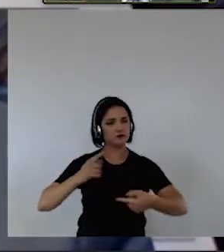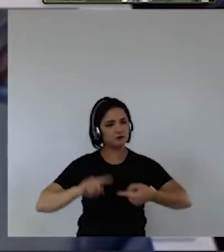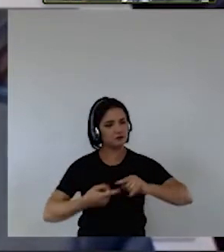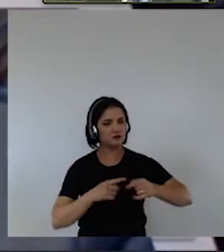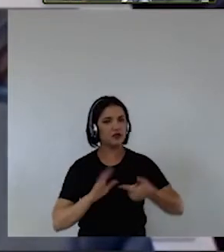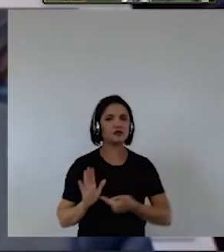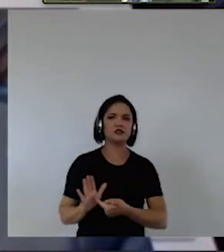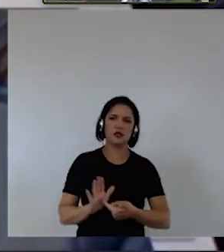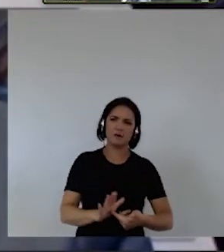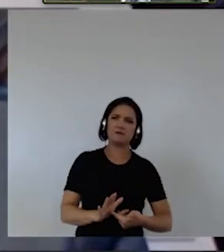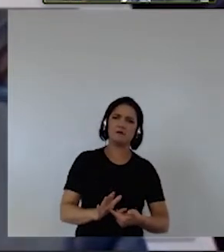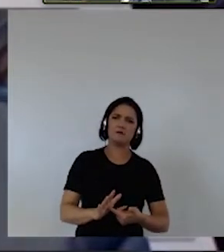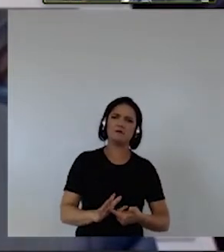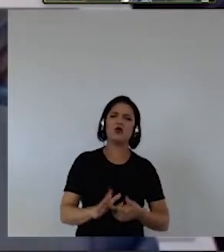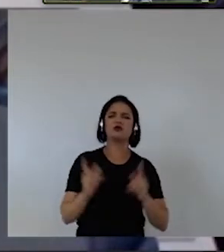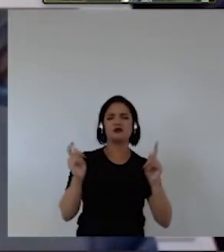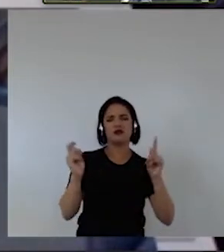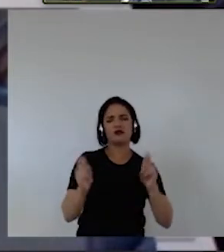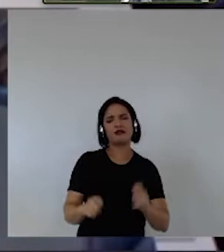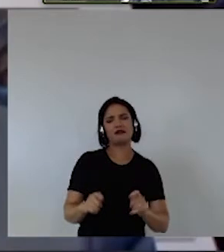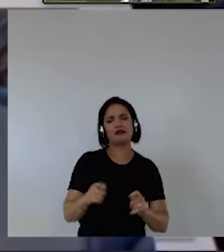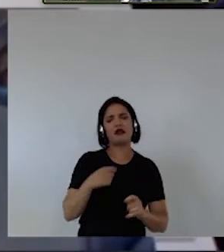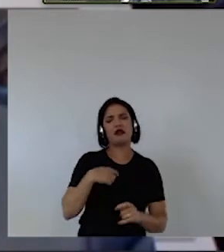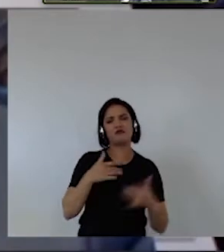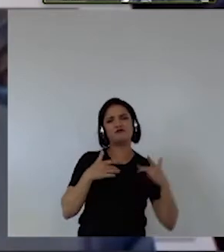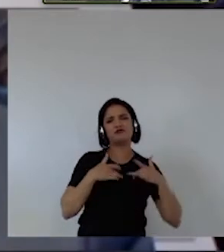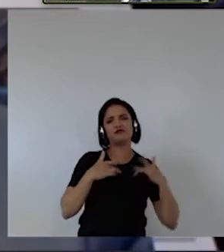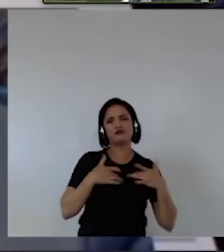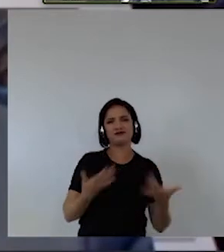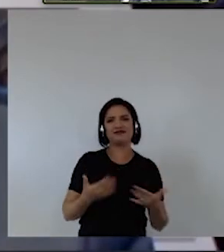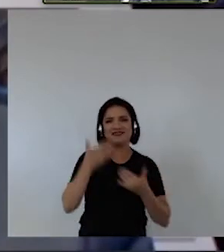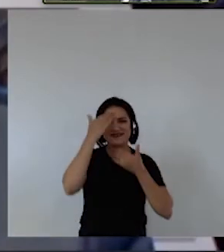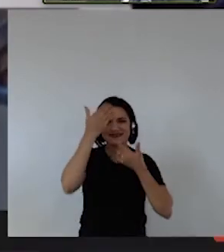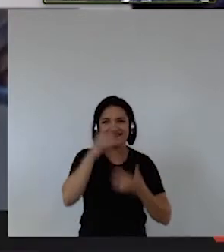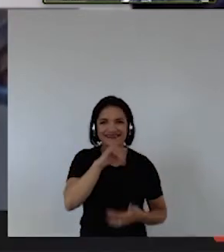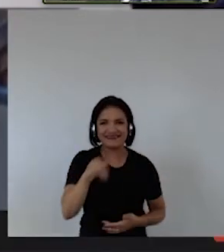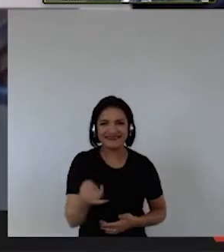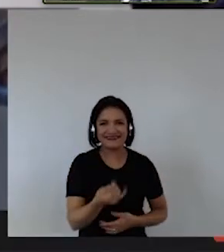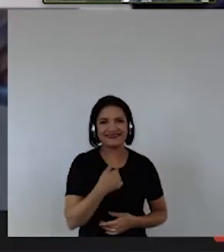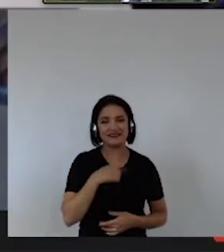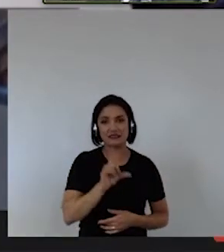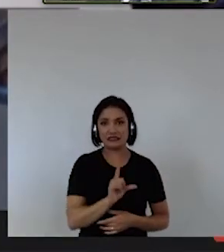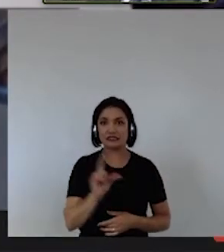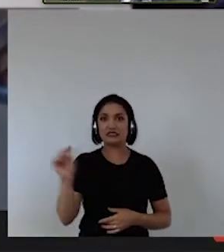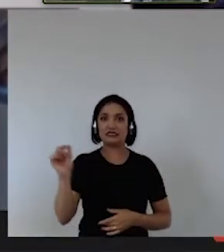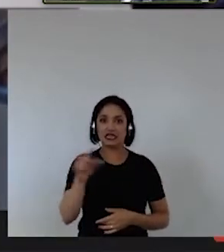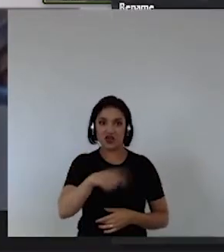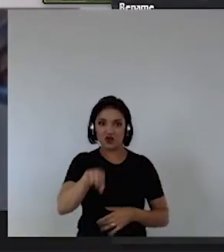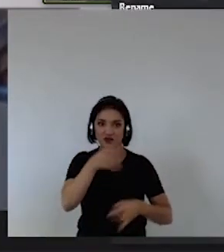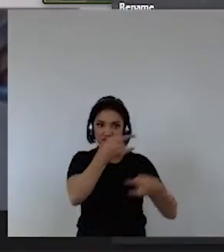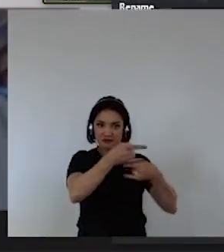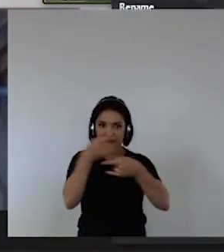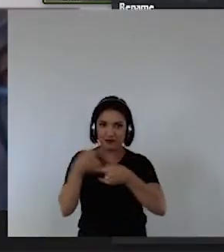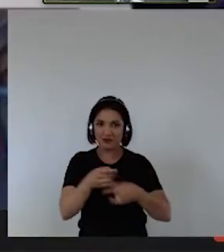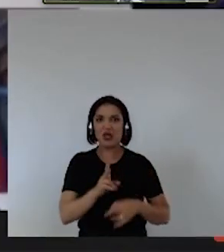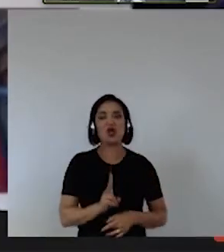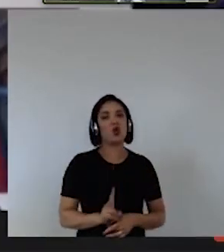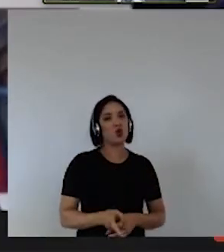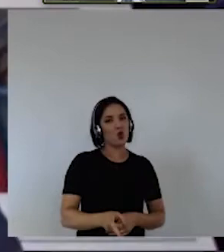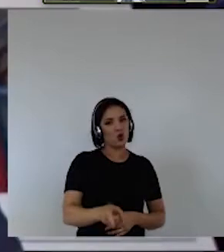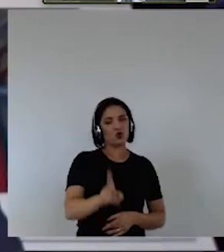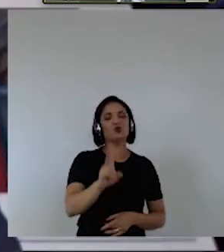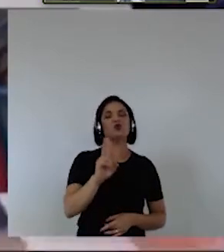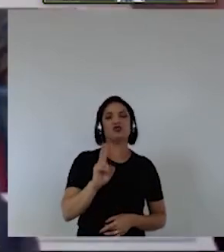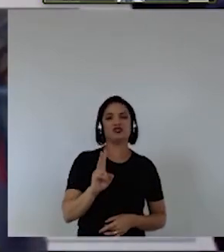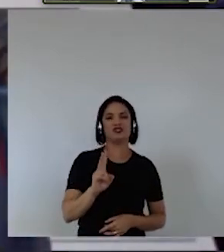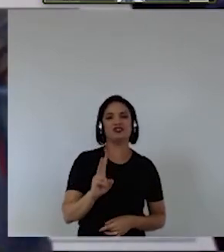e está reconhecendo os deveres de negociar. Agradeço essa oportunidade, vou ter que sair mais cedo, mas vocês vão estar em mãos melhores do que